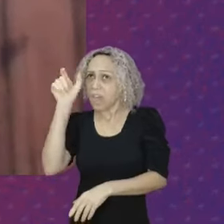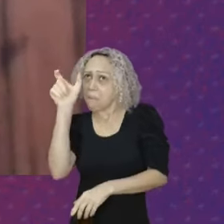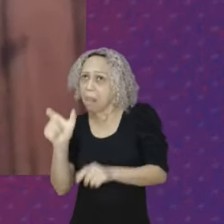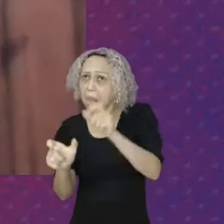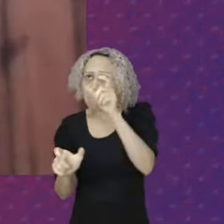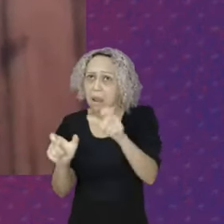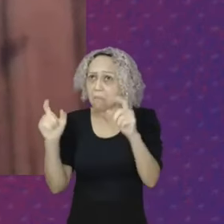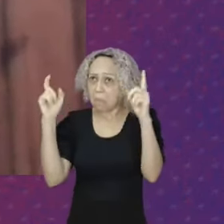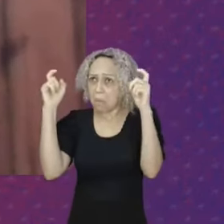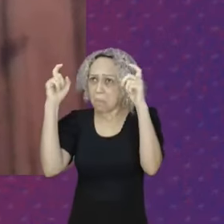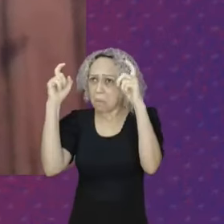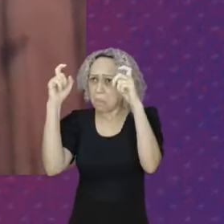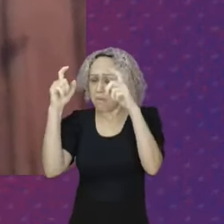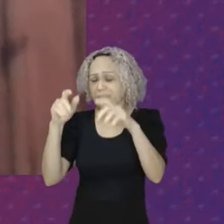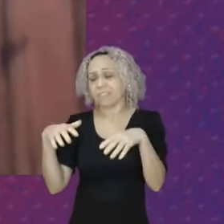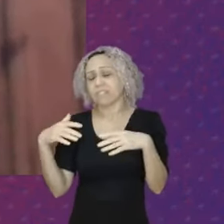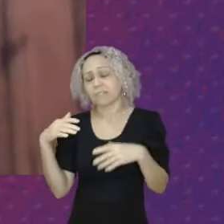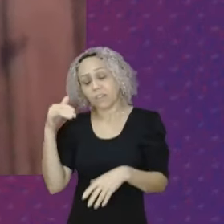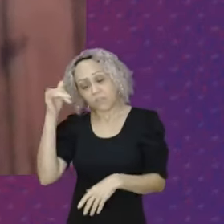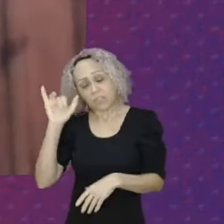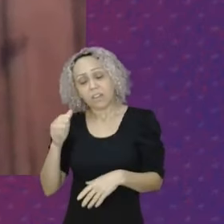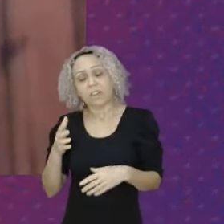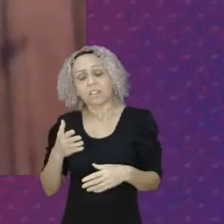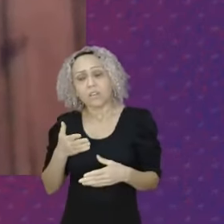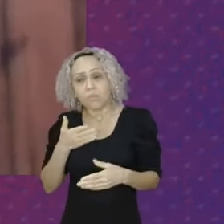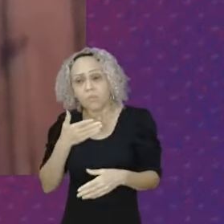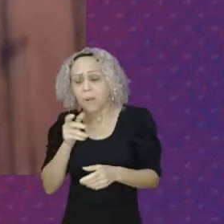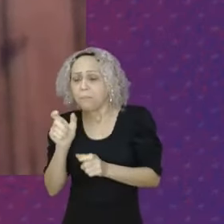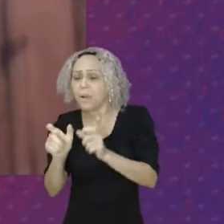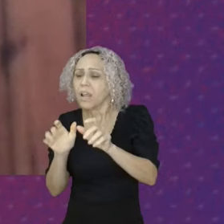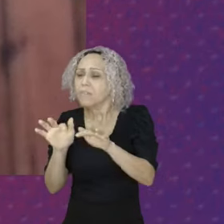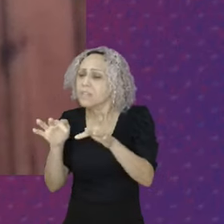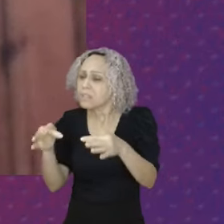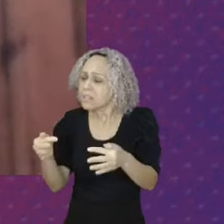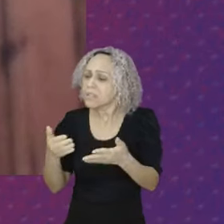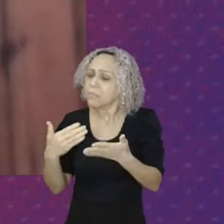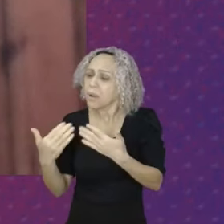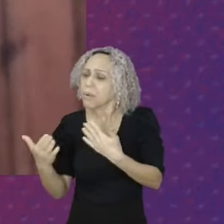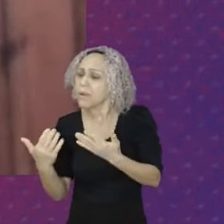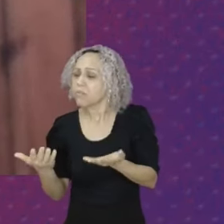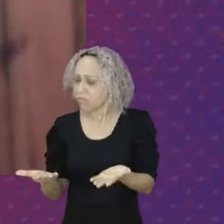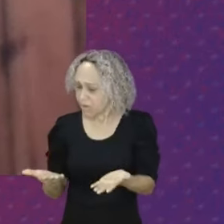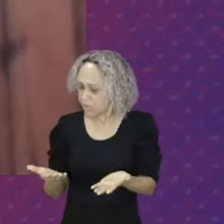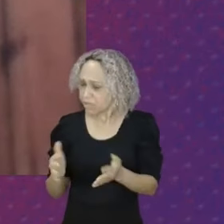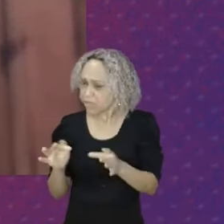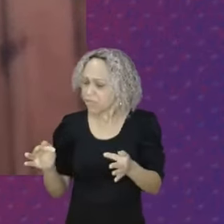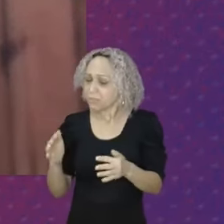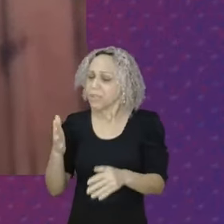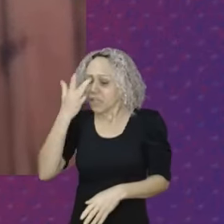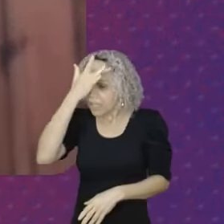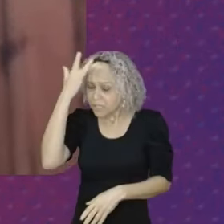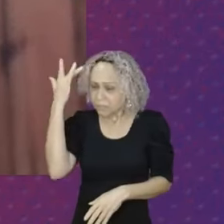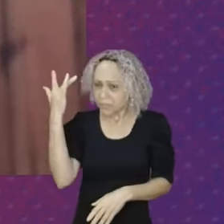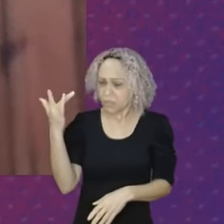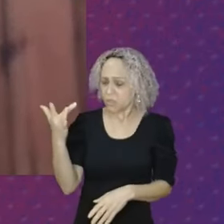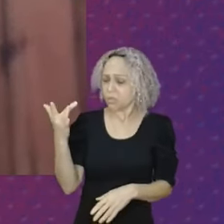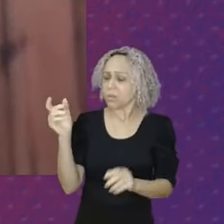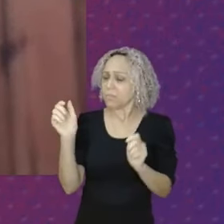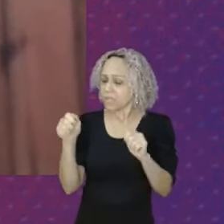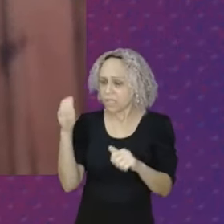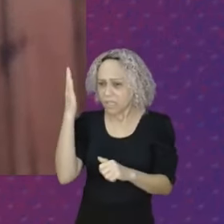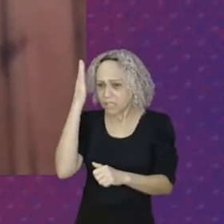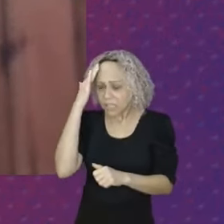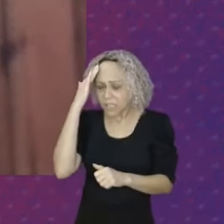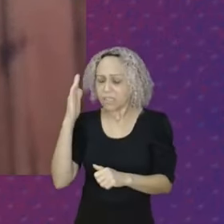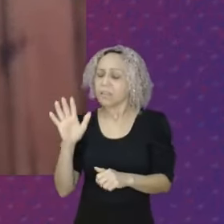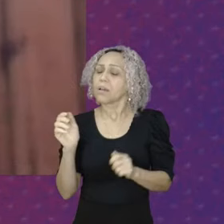teorias práticas de ensino aprendizagem e trabalho sejam simplificadas no sentido do quê para para quem precisa quem precisa